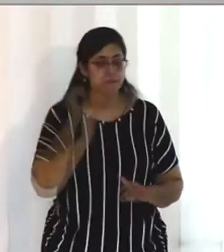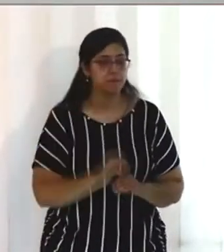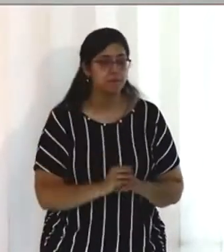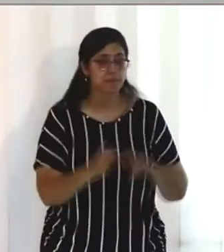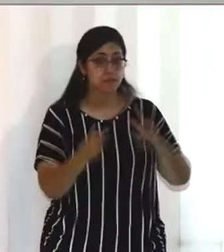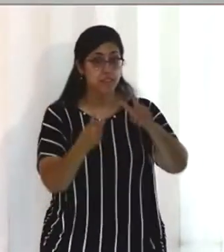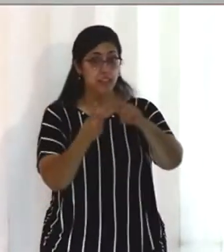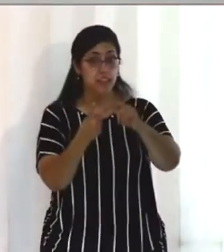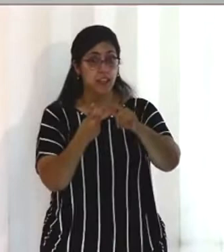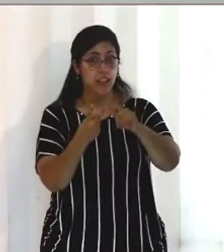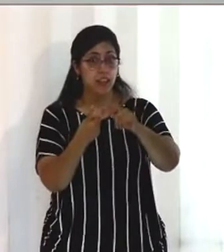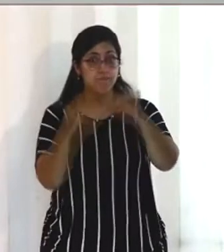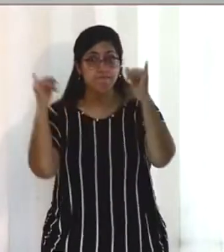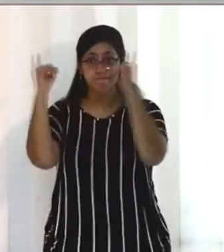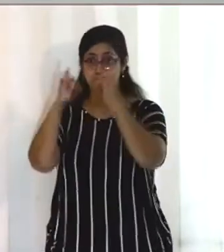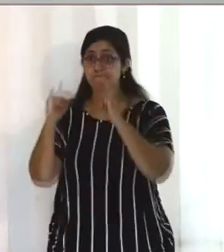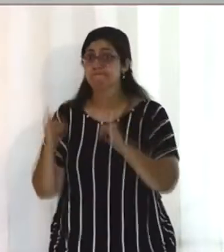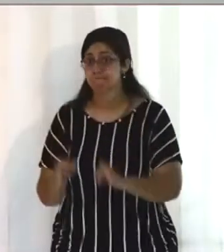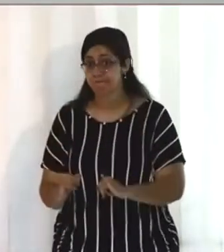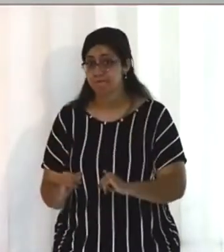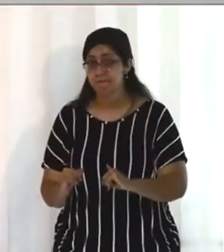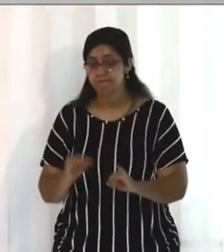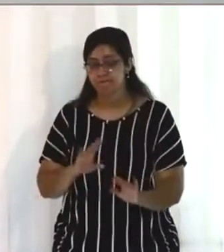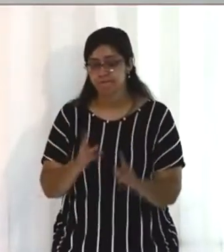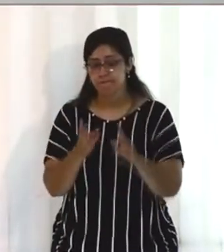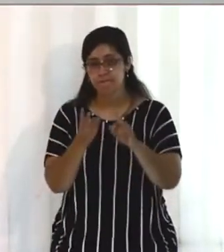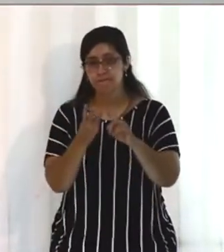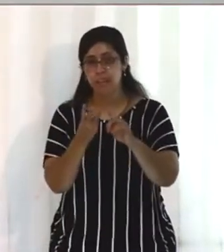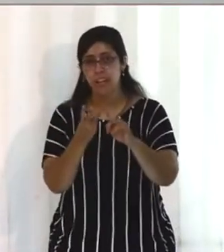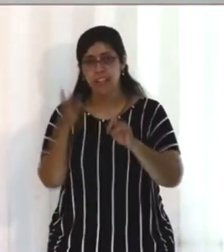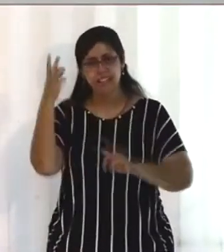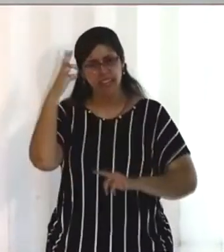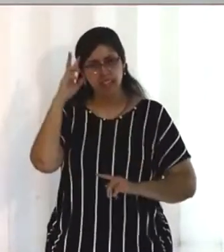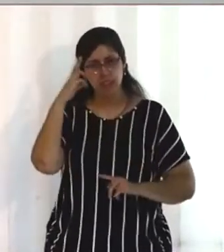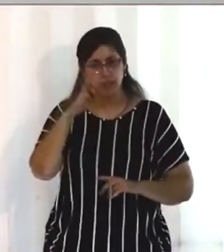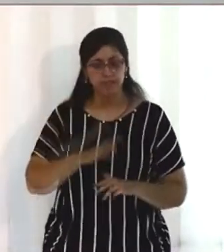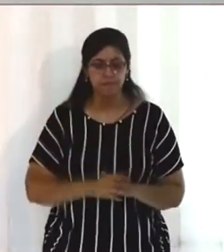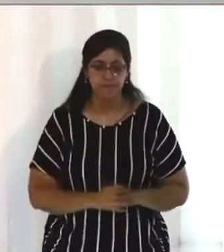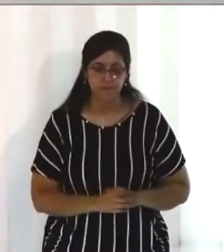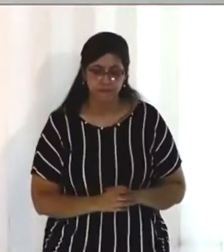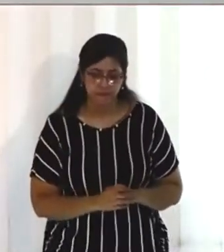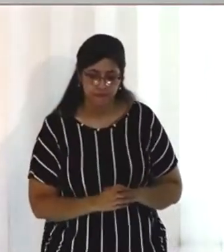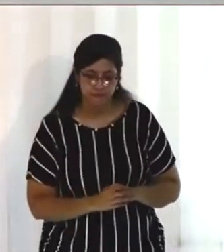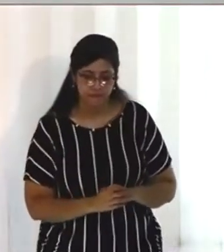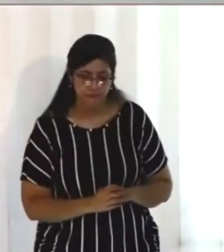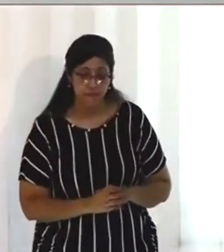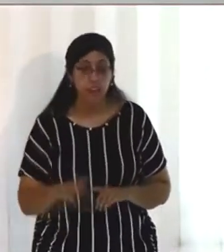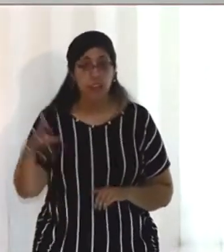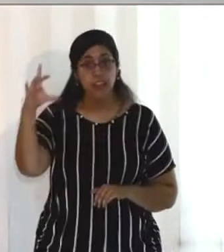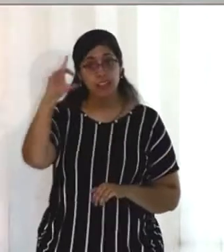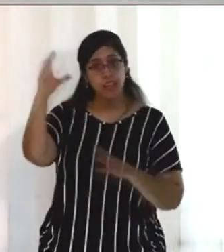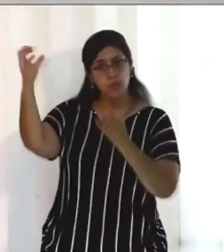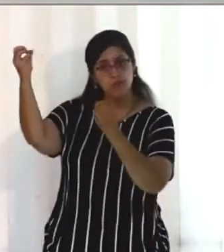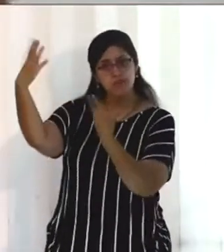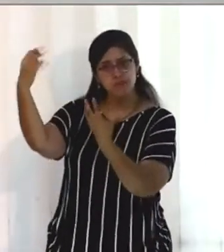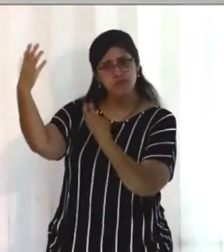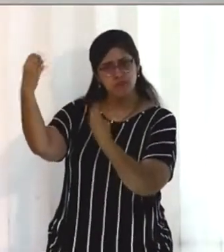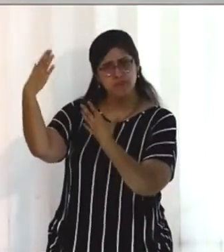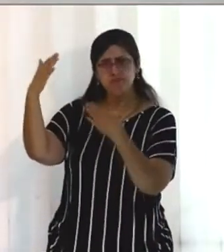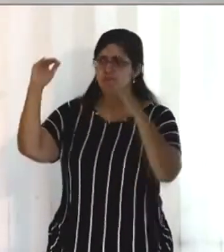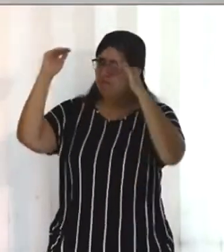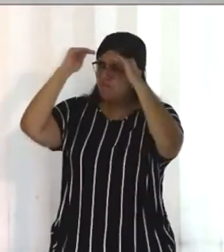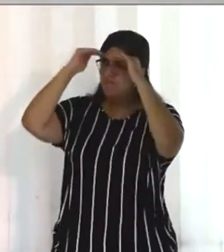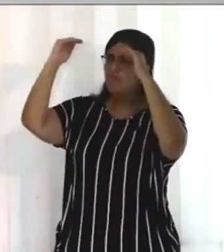idolatria. E o terceiro pano de fundo é uma espécie de instrução, uma espécie de